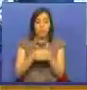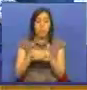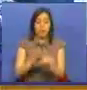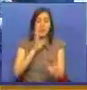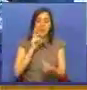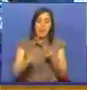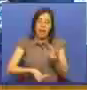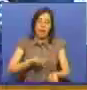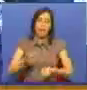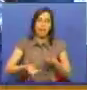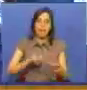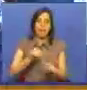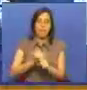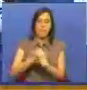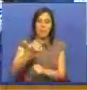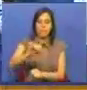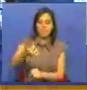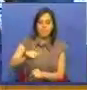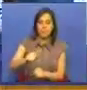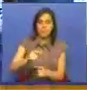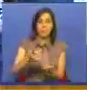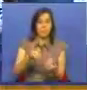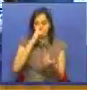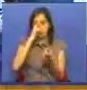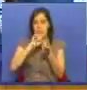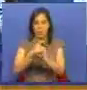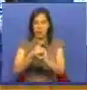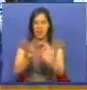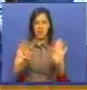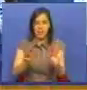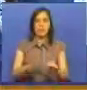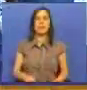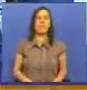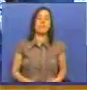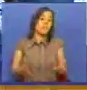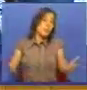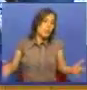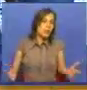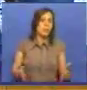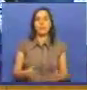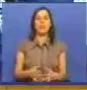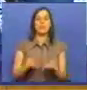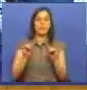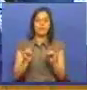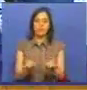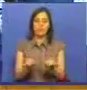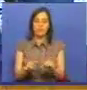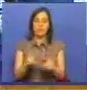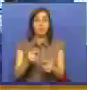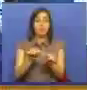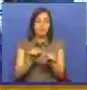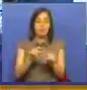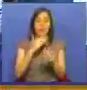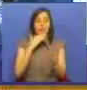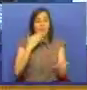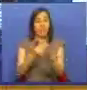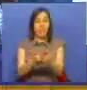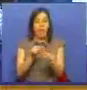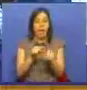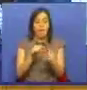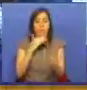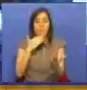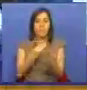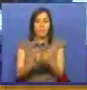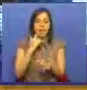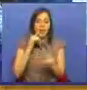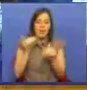de avaliação de desempenho perversa. E, portanto, esta é a peça para